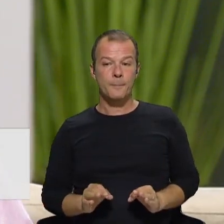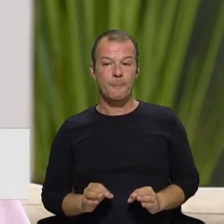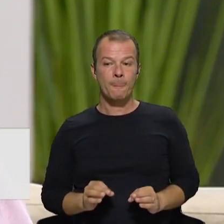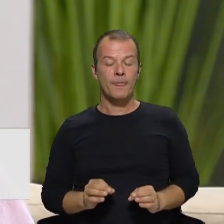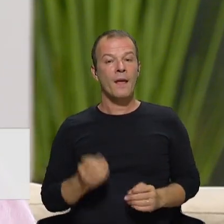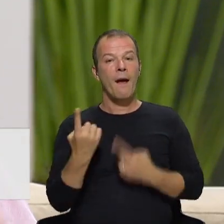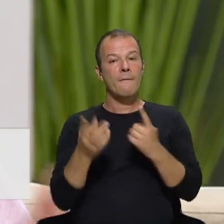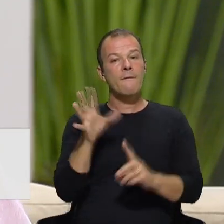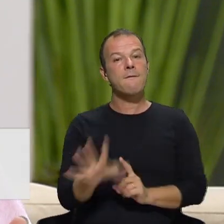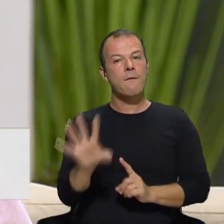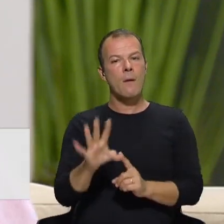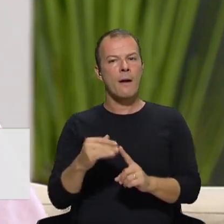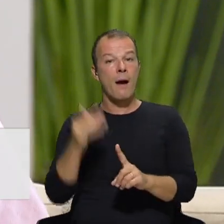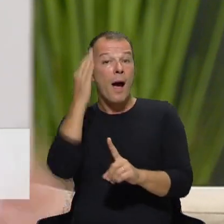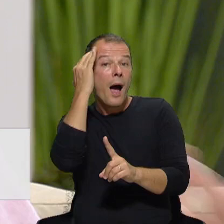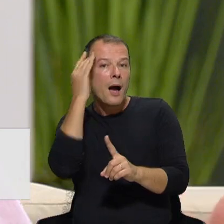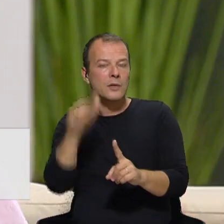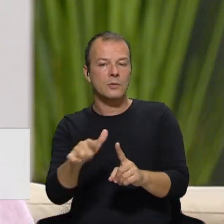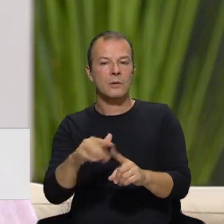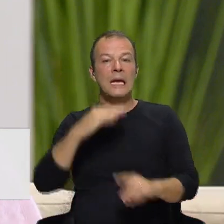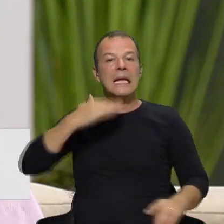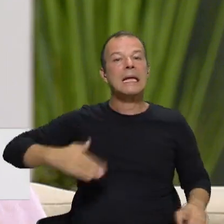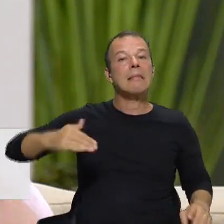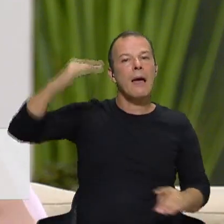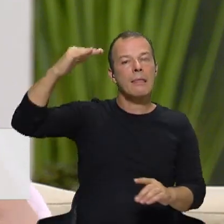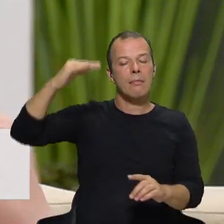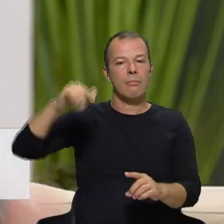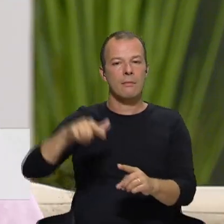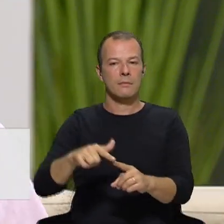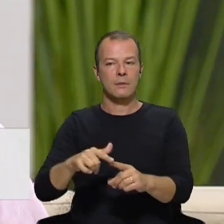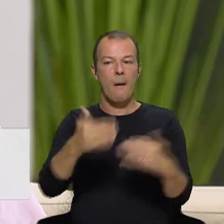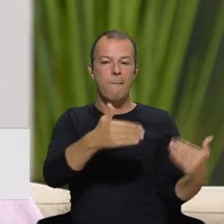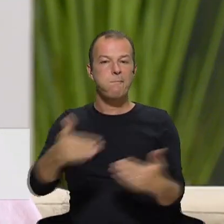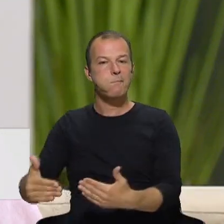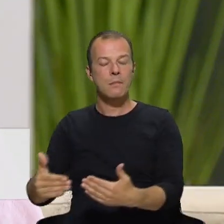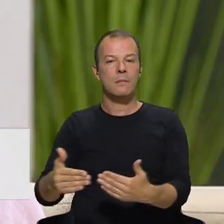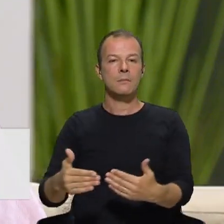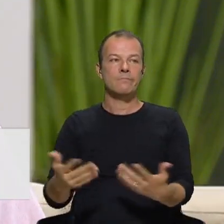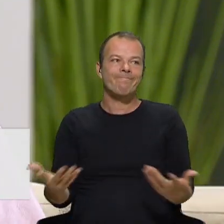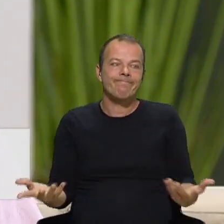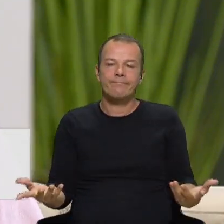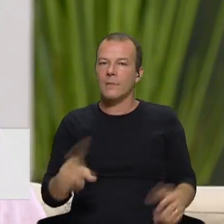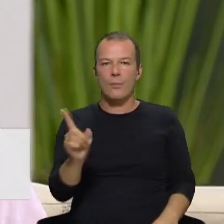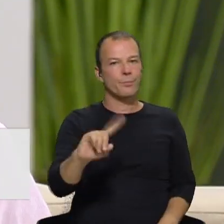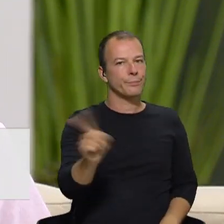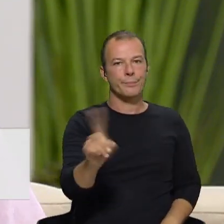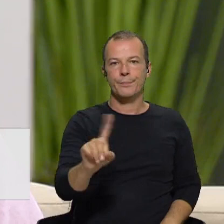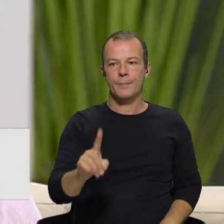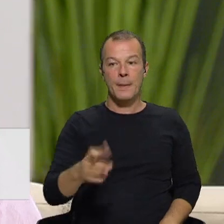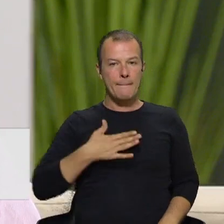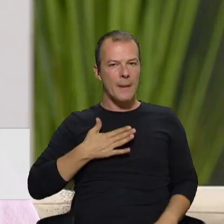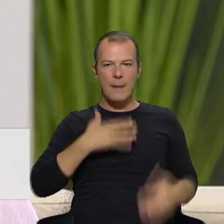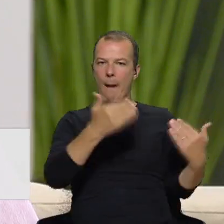alguma forma acham que a idade é uma condicionante para... Não. Isso para mim não